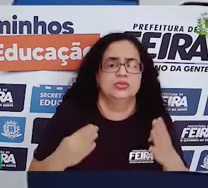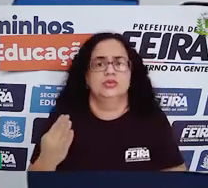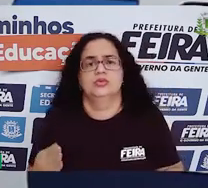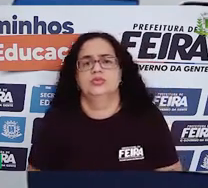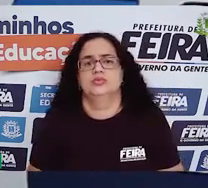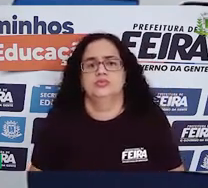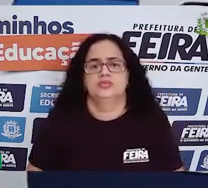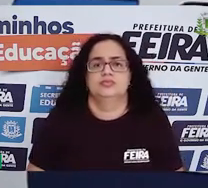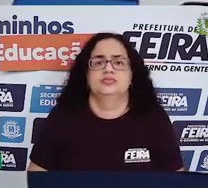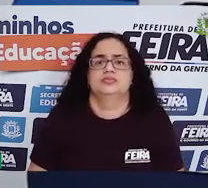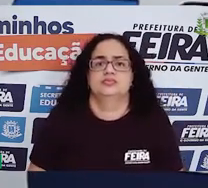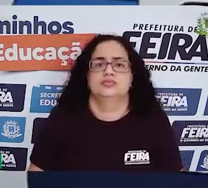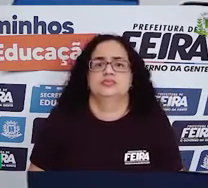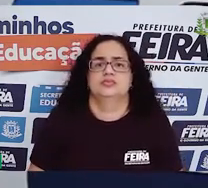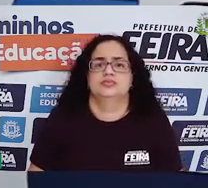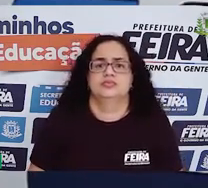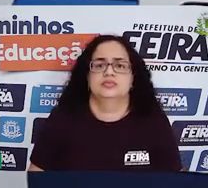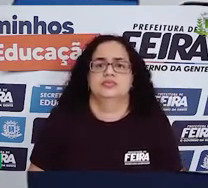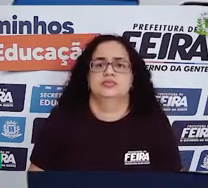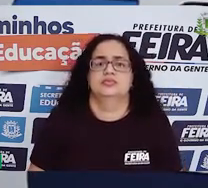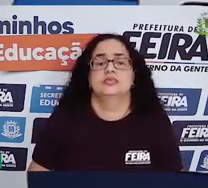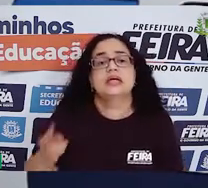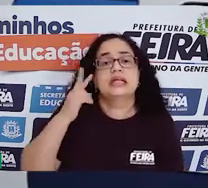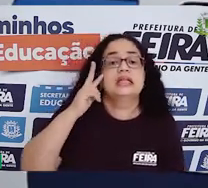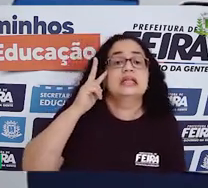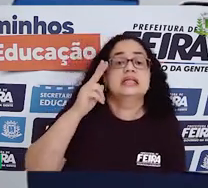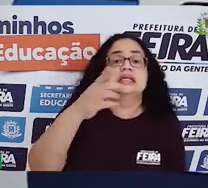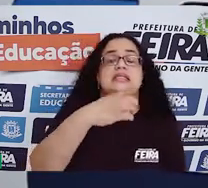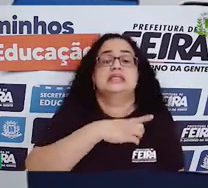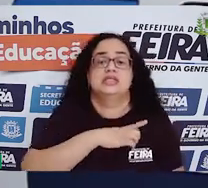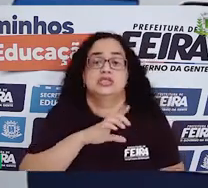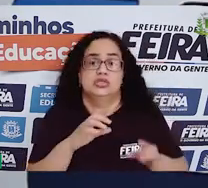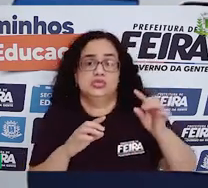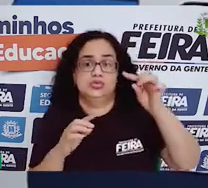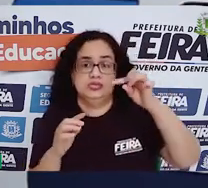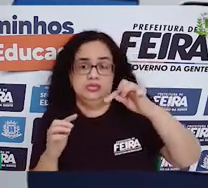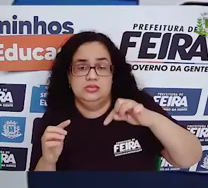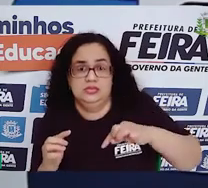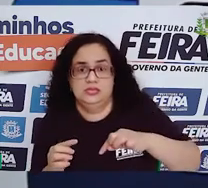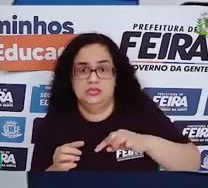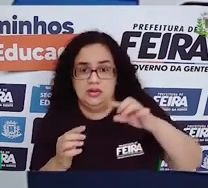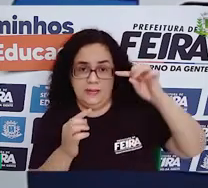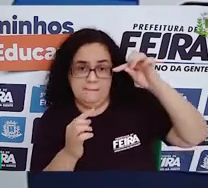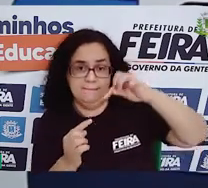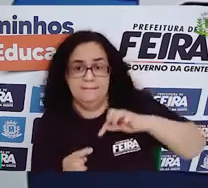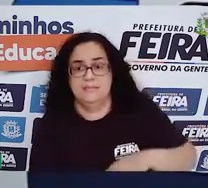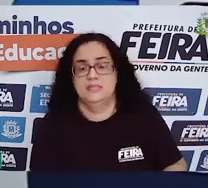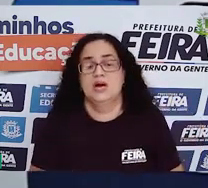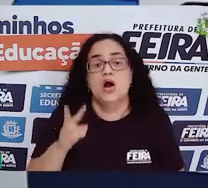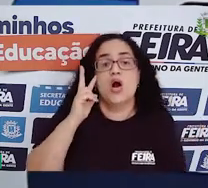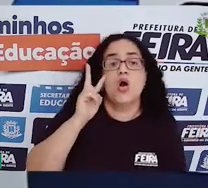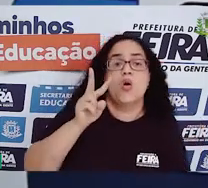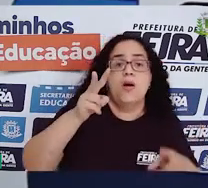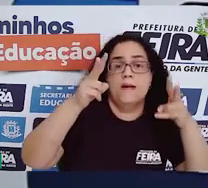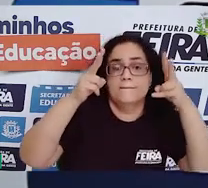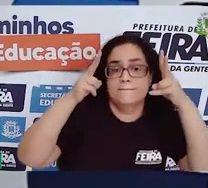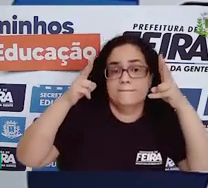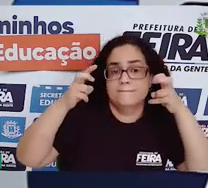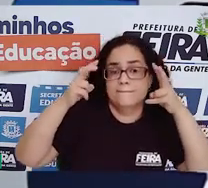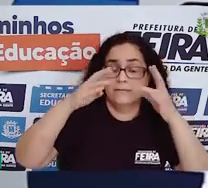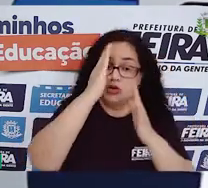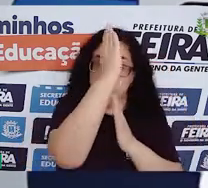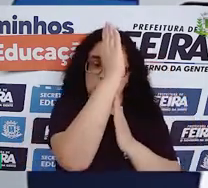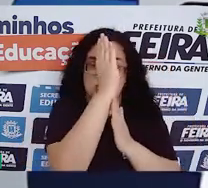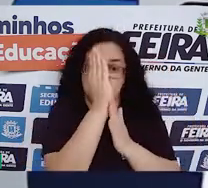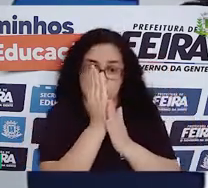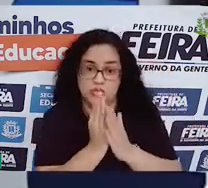do outro e resolveu dobrar as pontas da folha, observando a marca